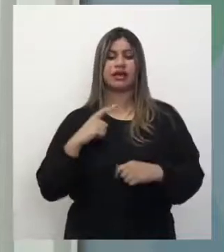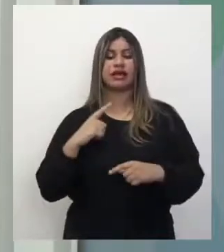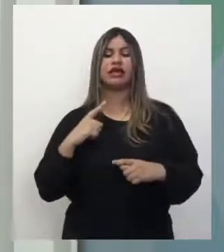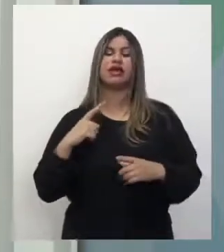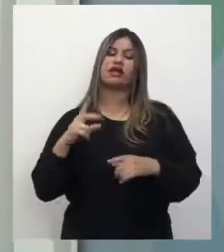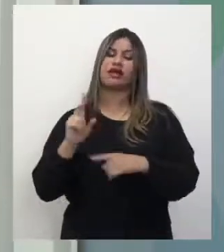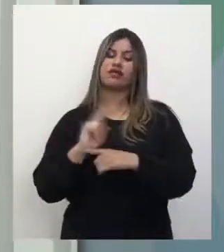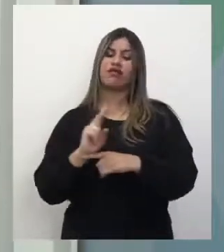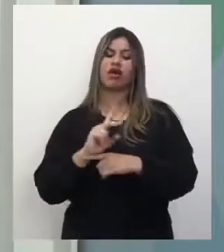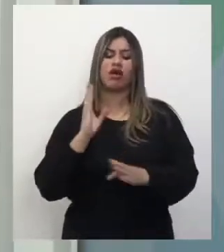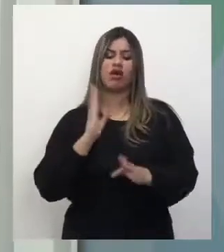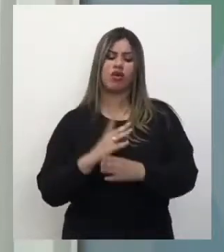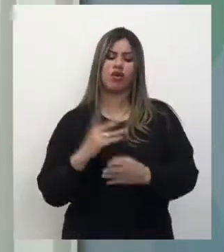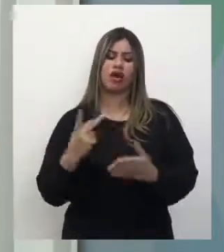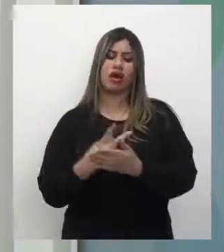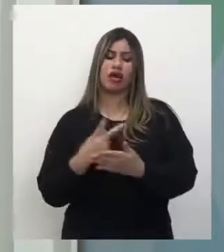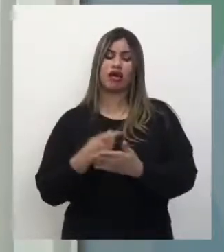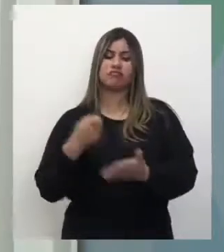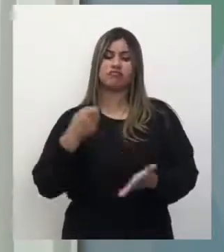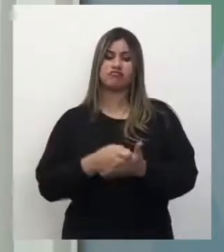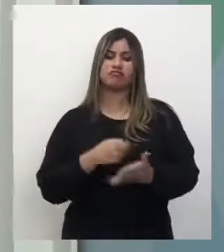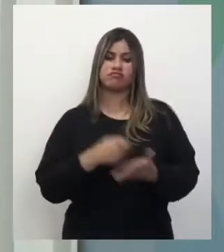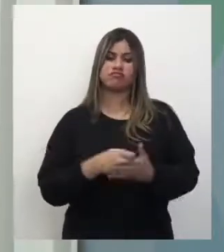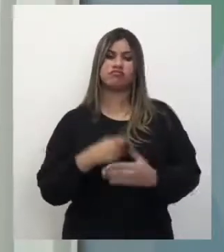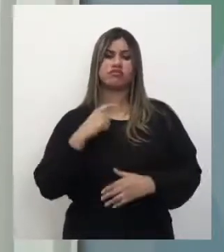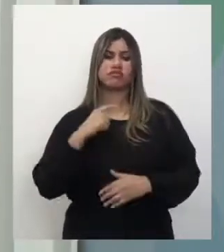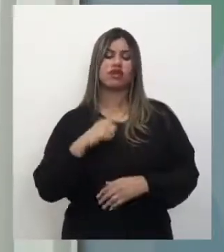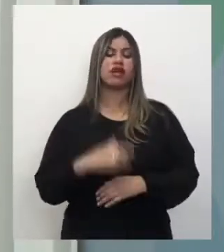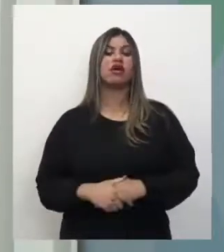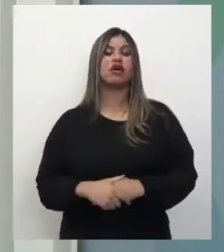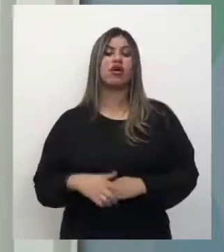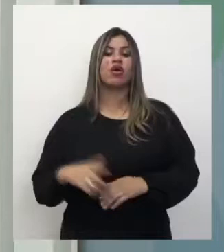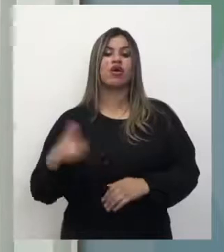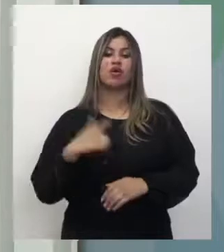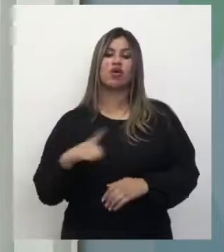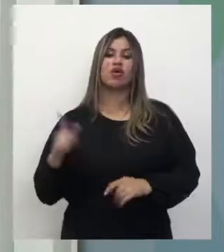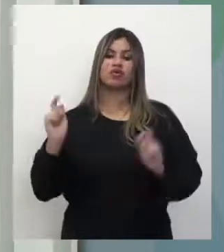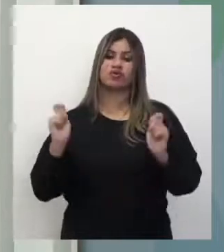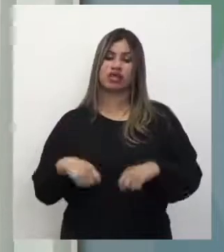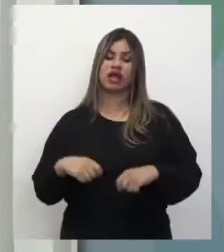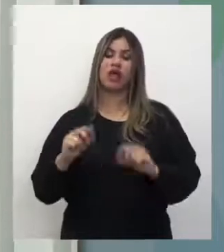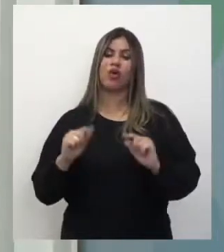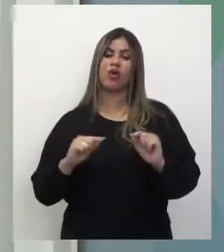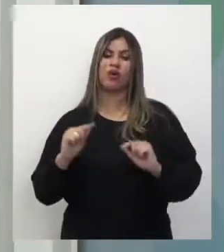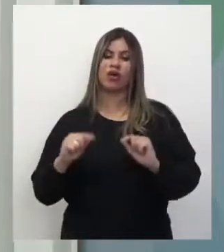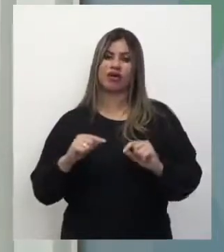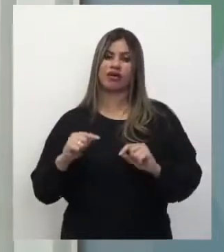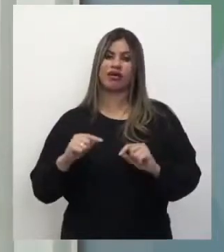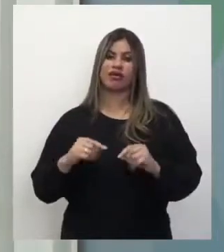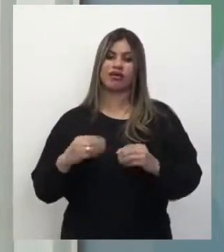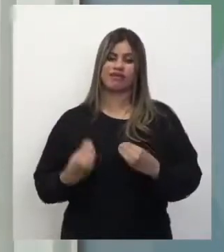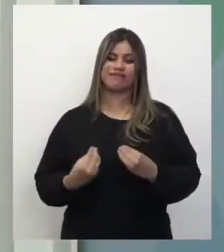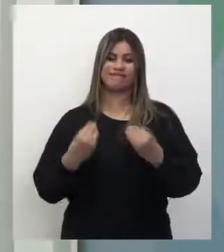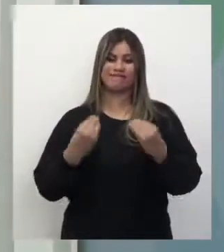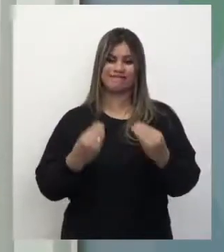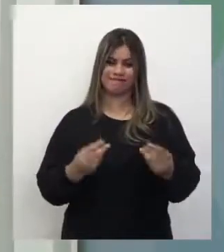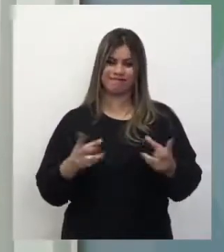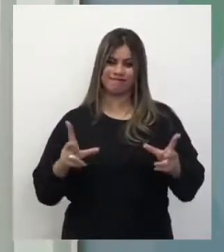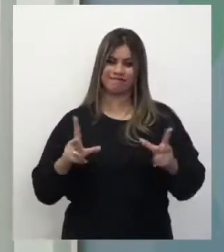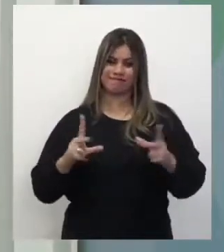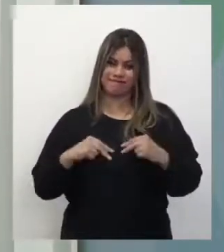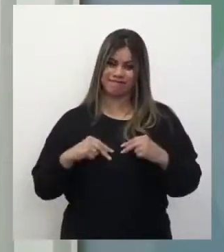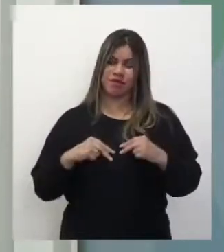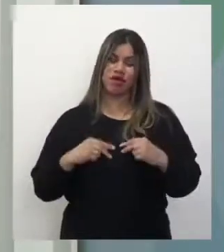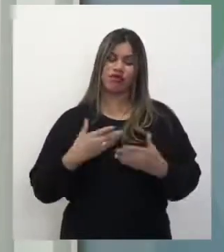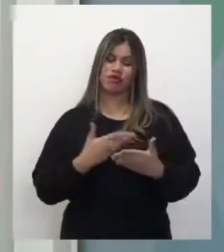identifica algo errado, se pune. Uma outra forma de inserir a disciplina, a recompensa, a famosa meritocracia. Como você